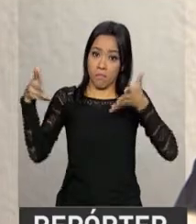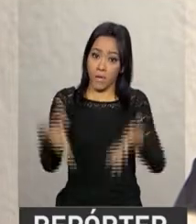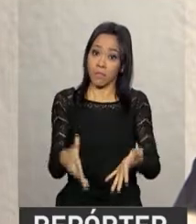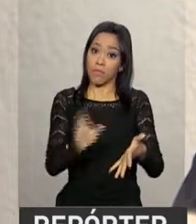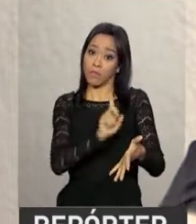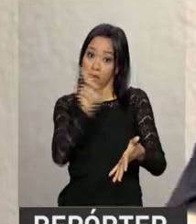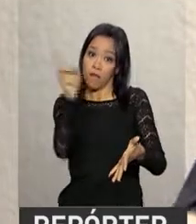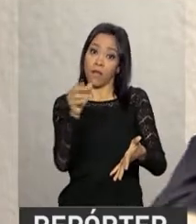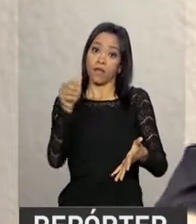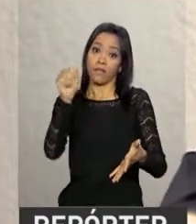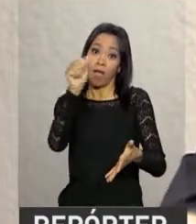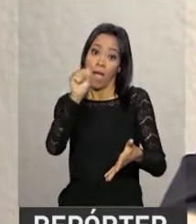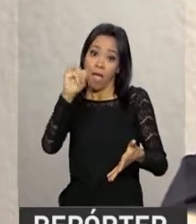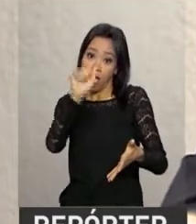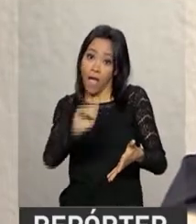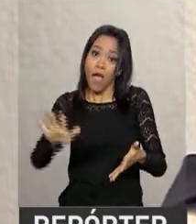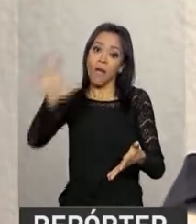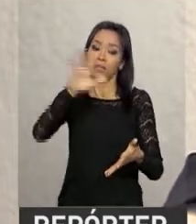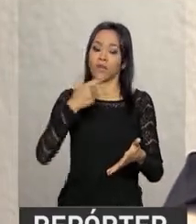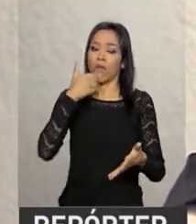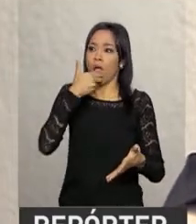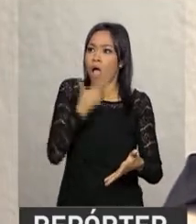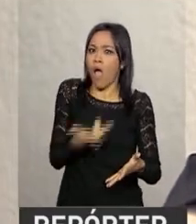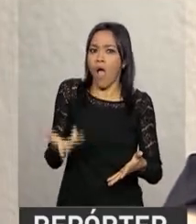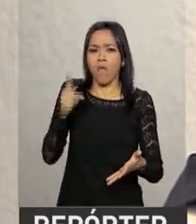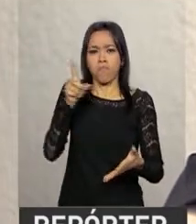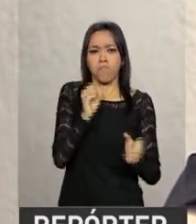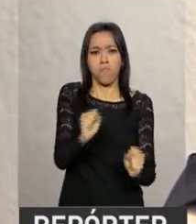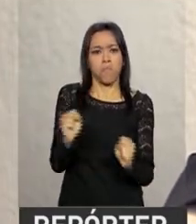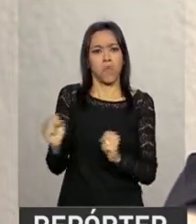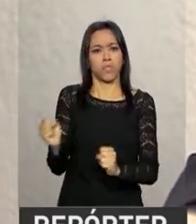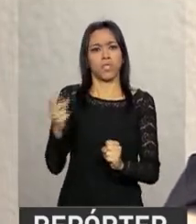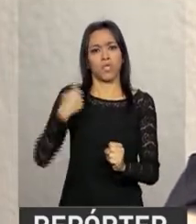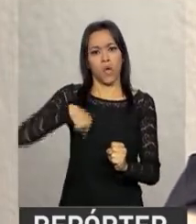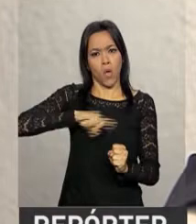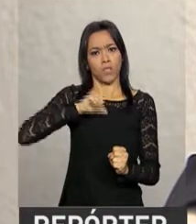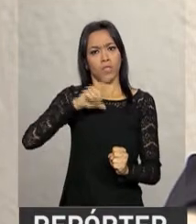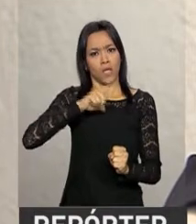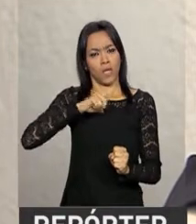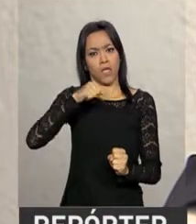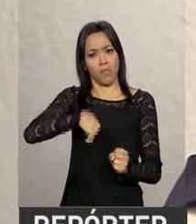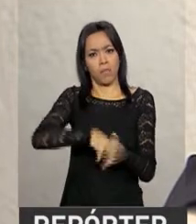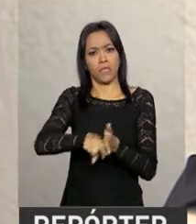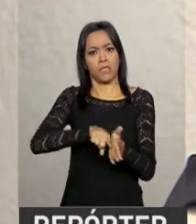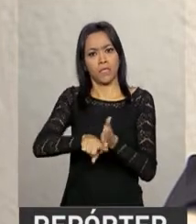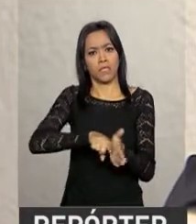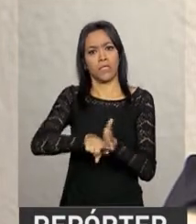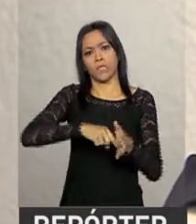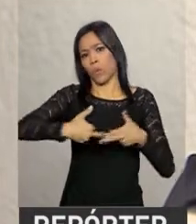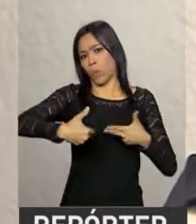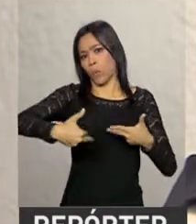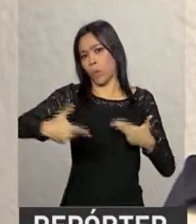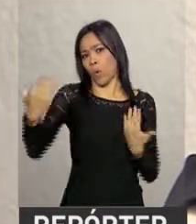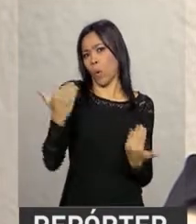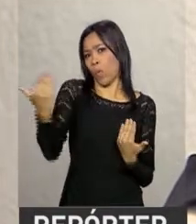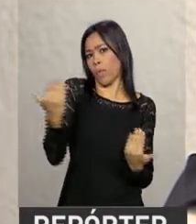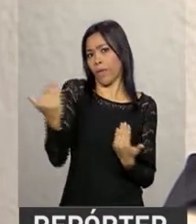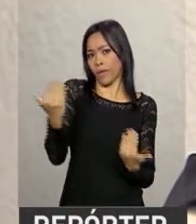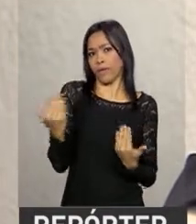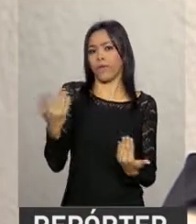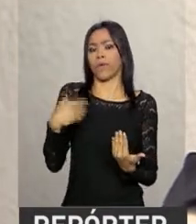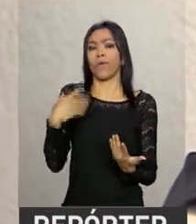asiático eu fiquei bastante impressionado com o potencial nós temos de cooperação em pesquisa e inovação com países como a